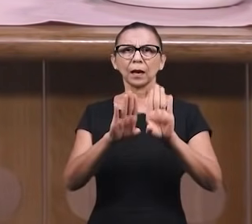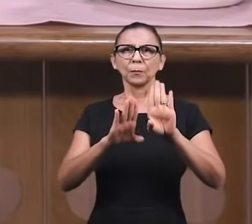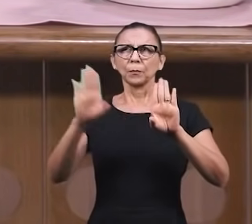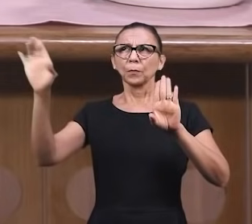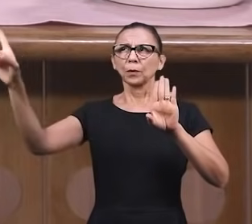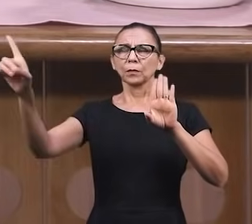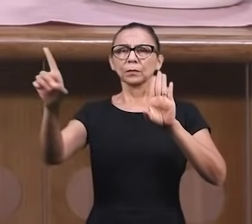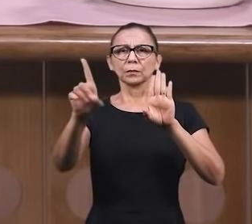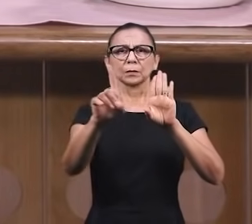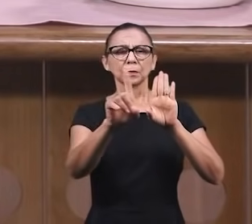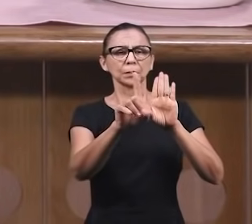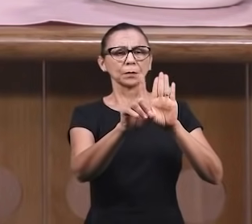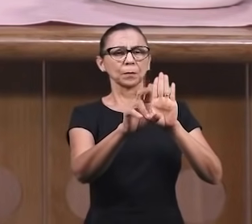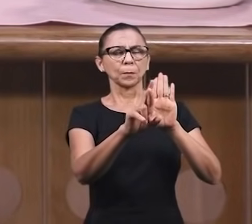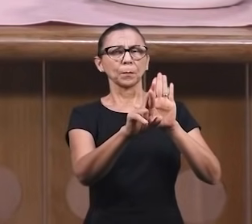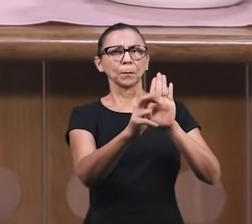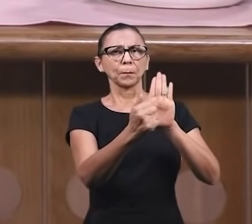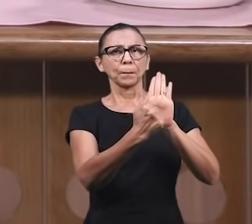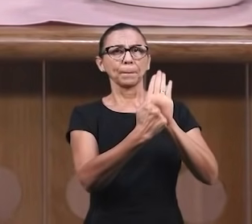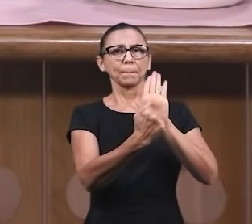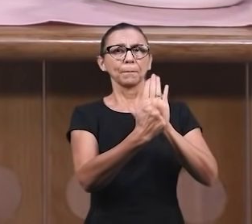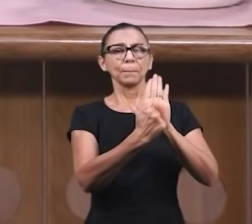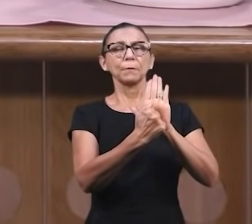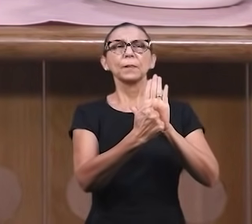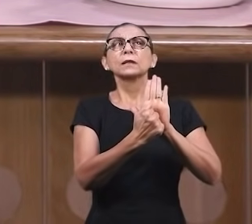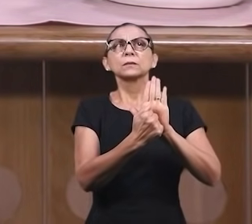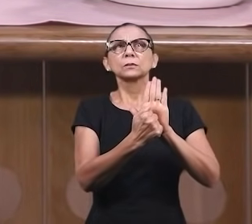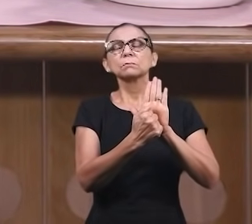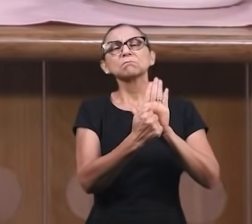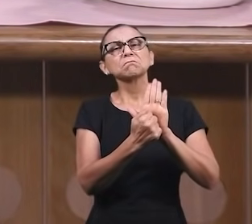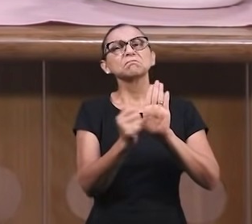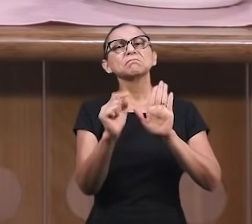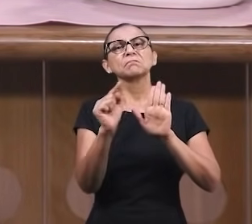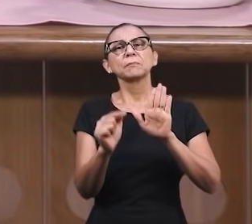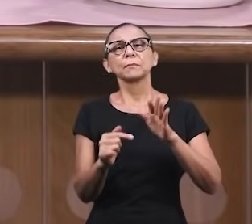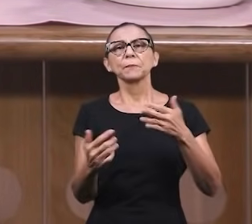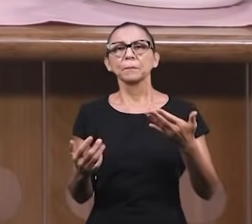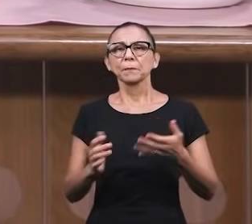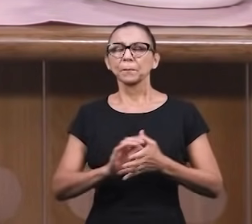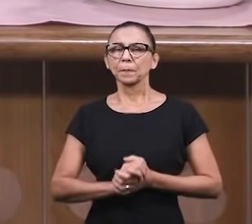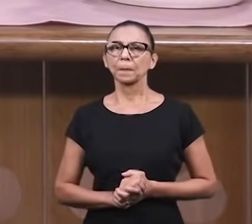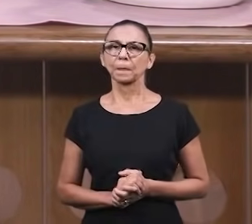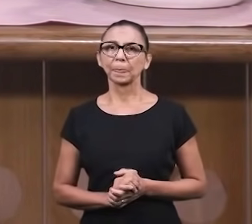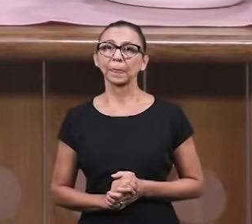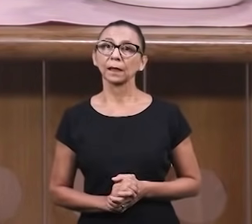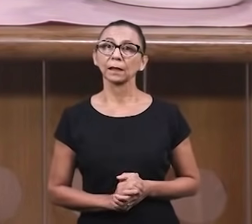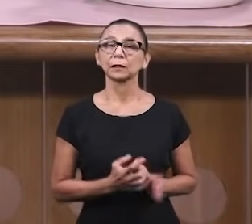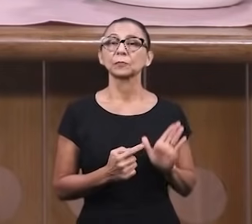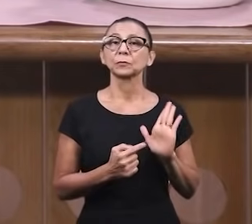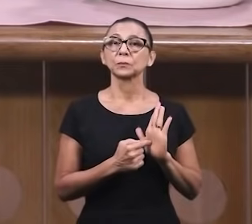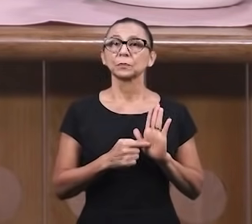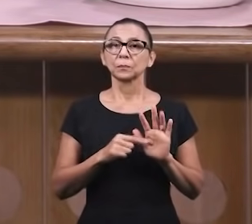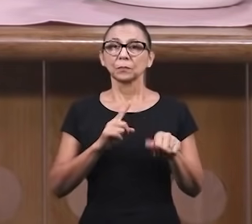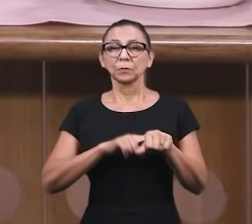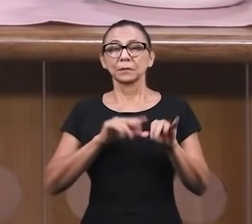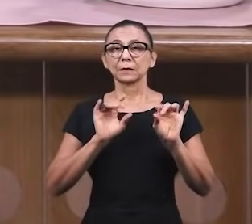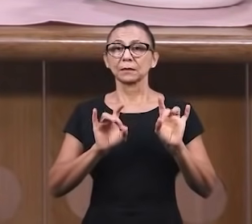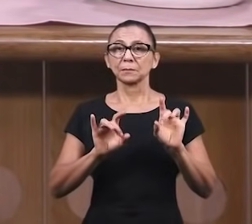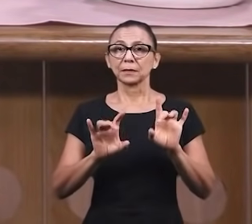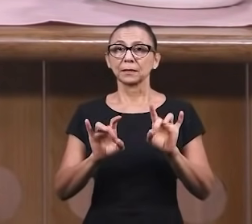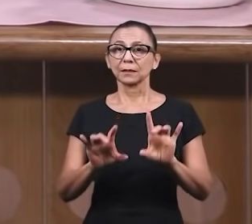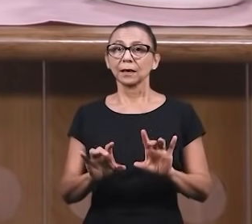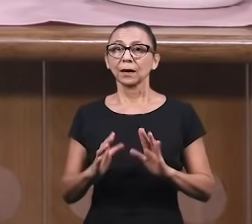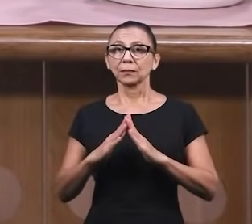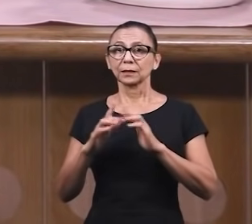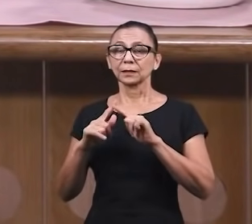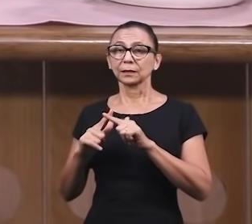bato. Há um momento especial da igreja, e esse é o momento que nós estamos vivendo, em